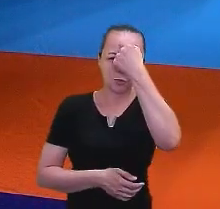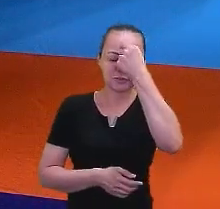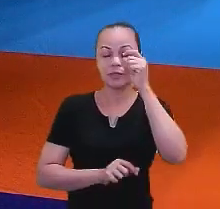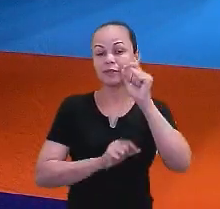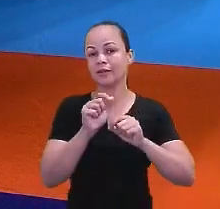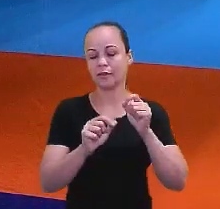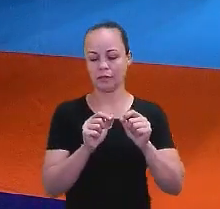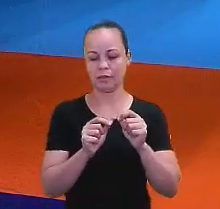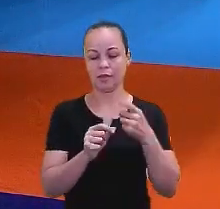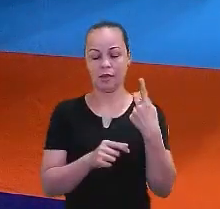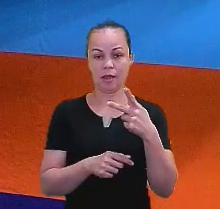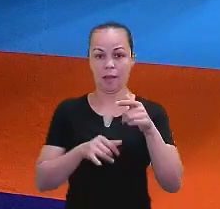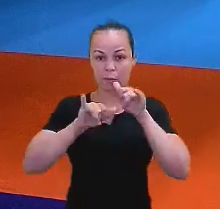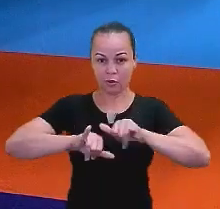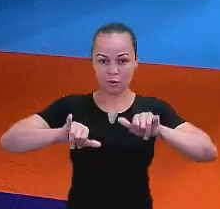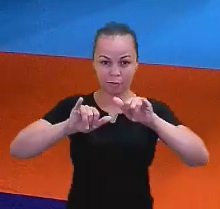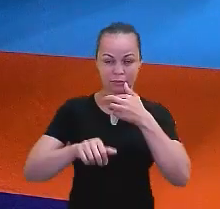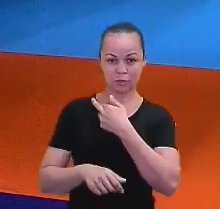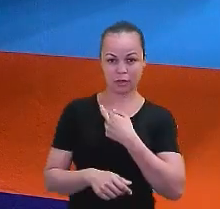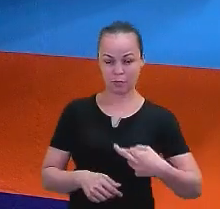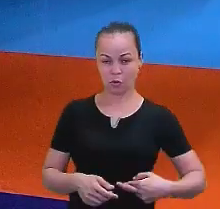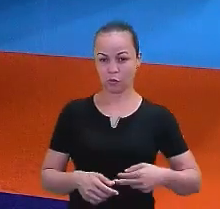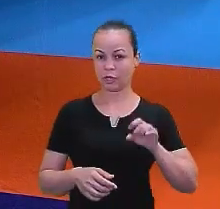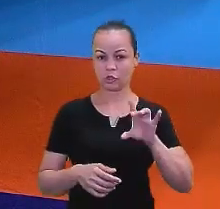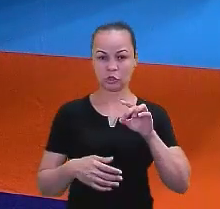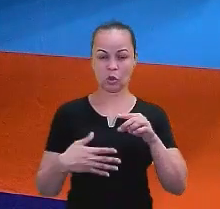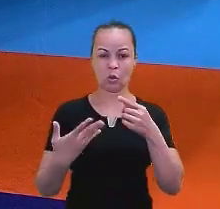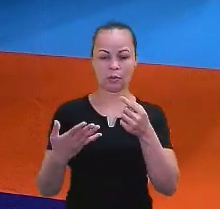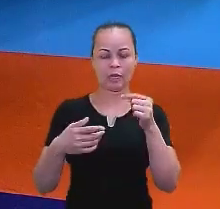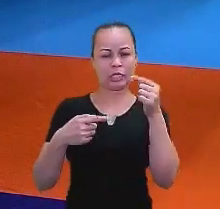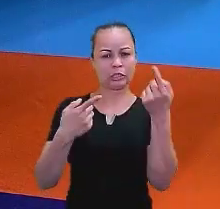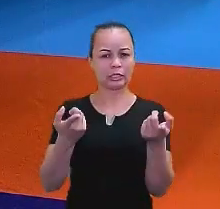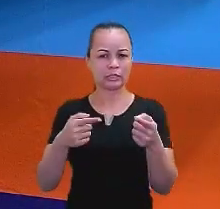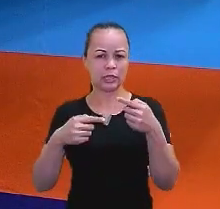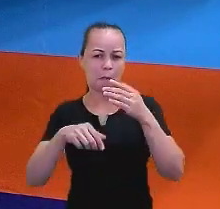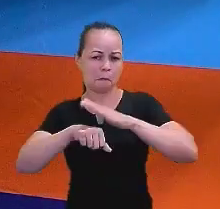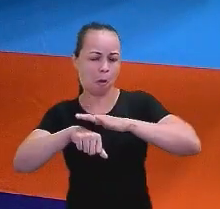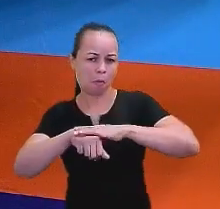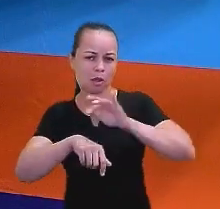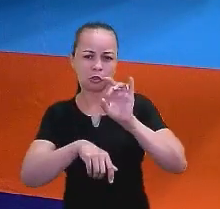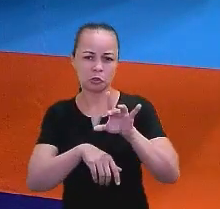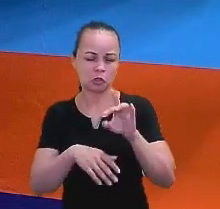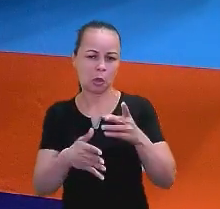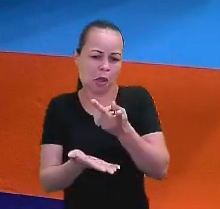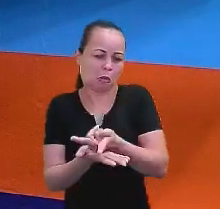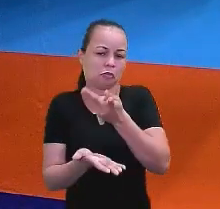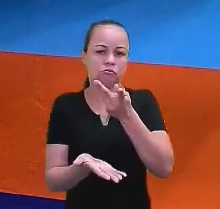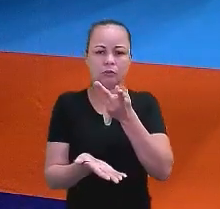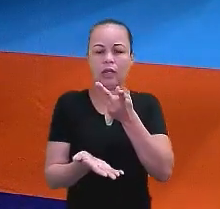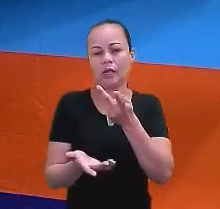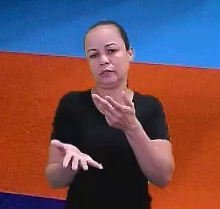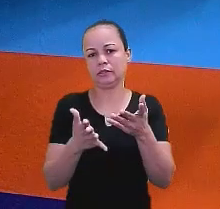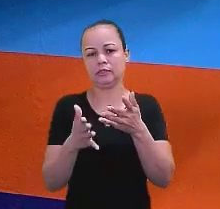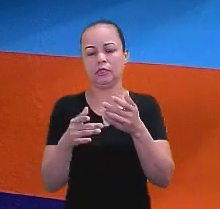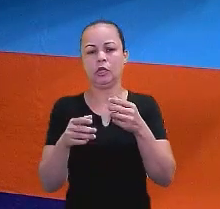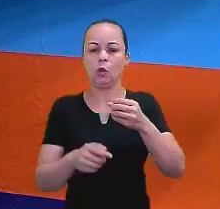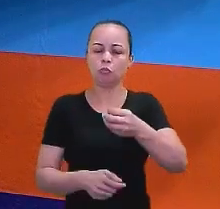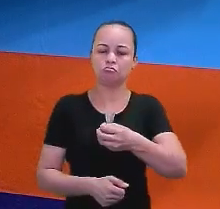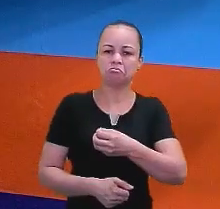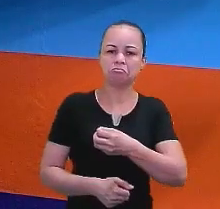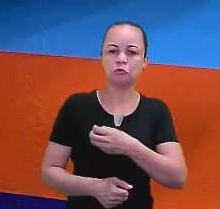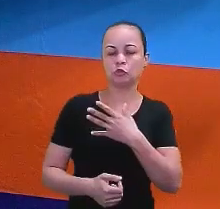não vai ser um ponto apenas, a partir desse momento vai se acontecer um